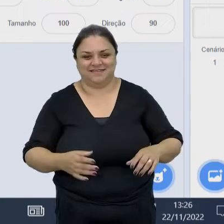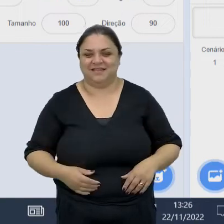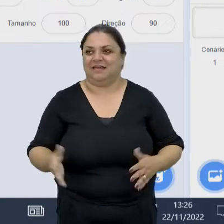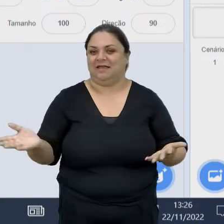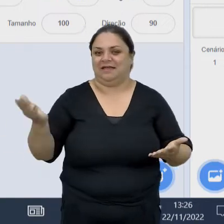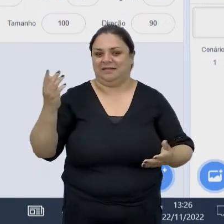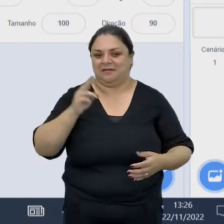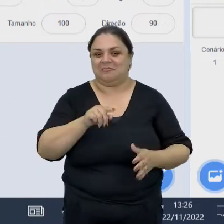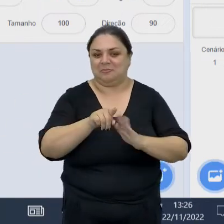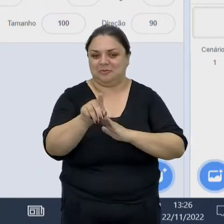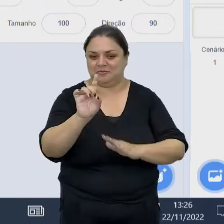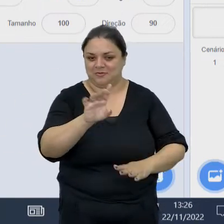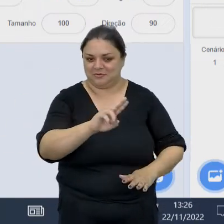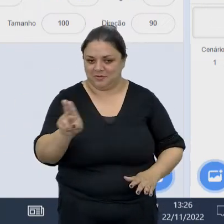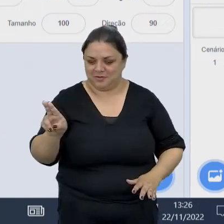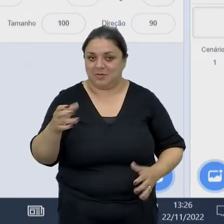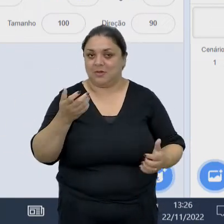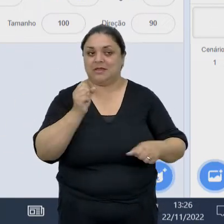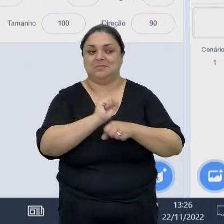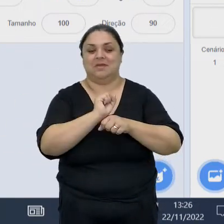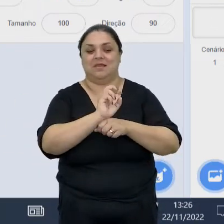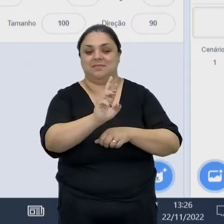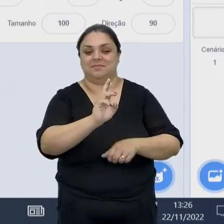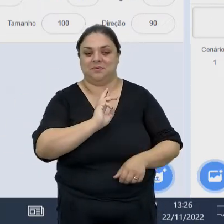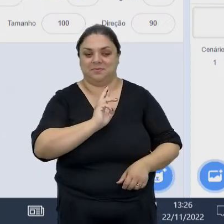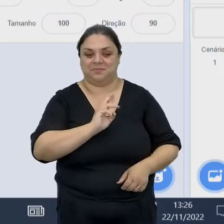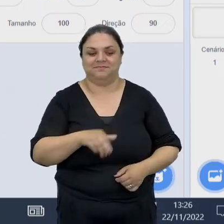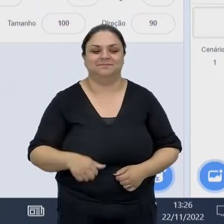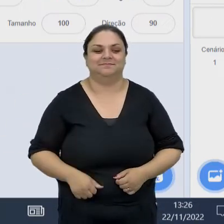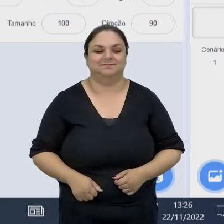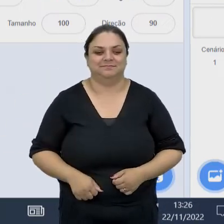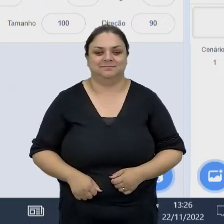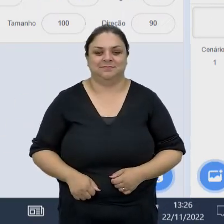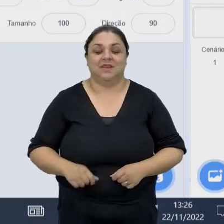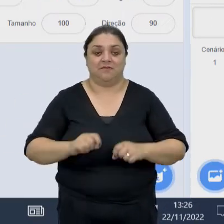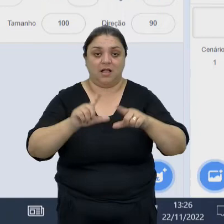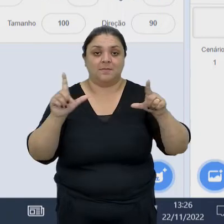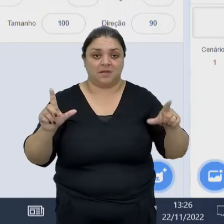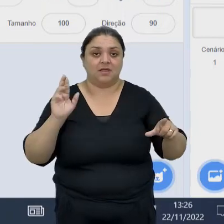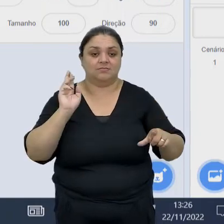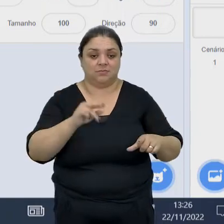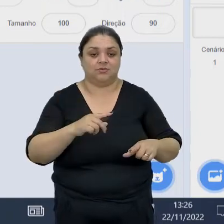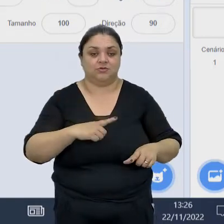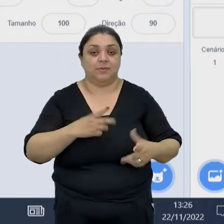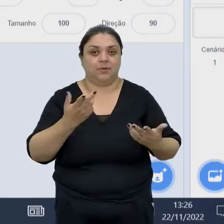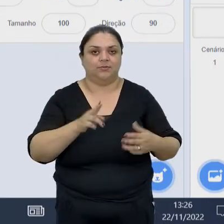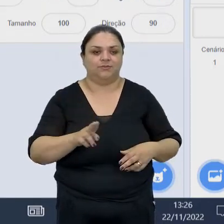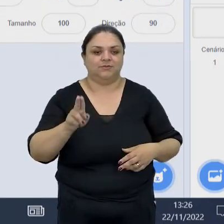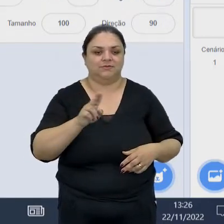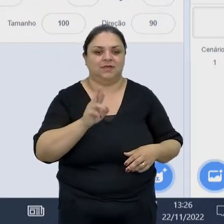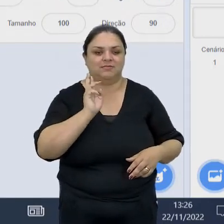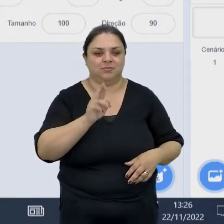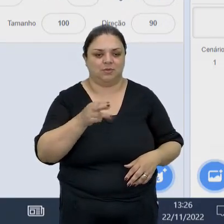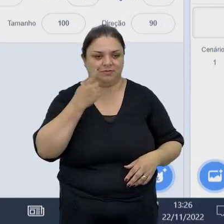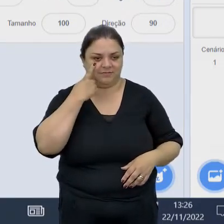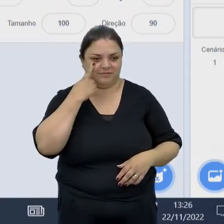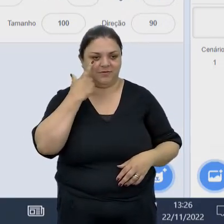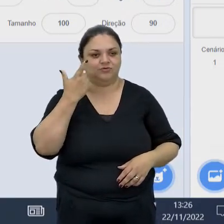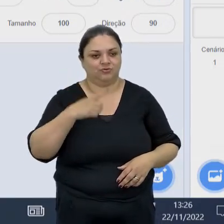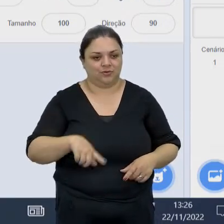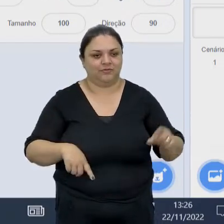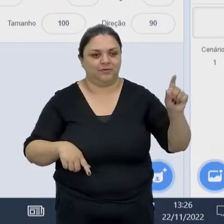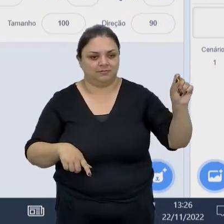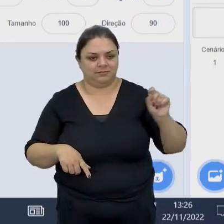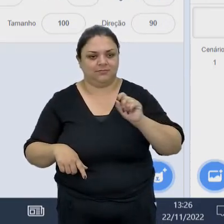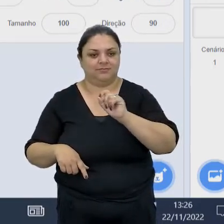Legal. eu quero que ele responda. E aí, pra poder responder, já vai abrir, ele já vai responder. Mas eu quero usar essa resposta. Então, eu Legal. vou pegar uma aparência de novo, um diga